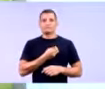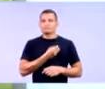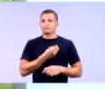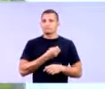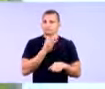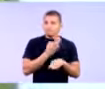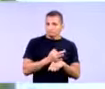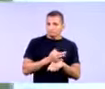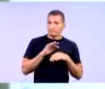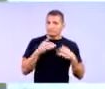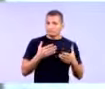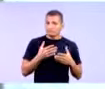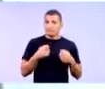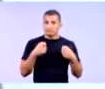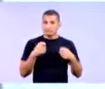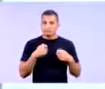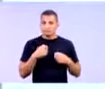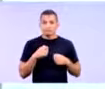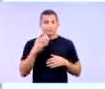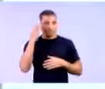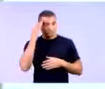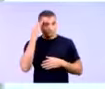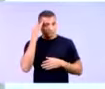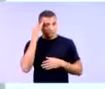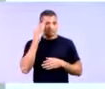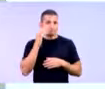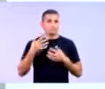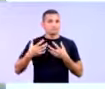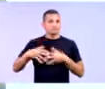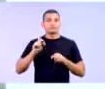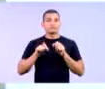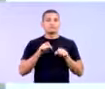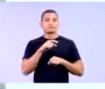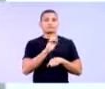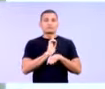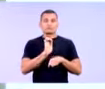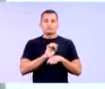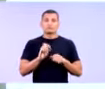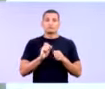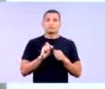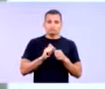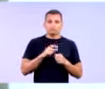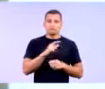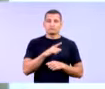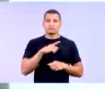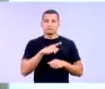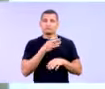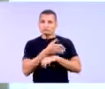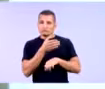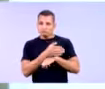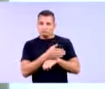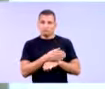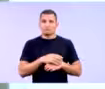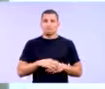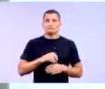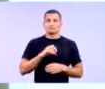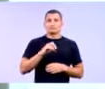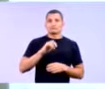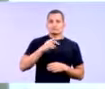instituição tem que estar muito atenta, né, com o que o estagiário anda fazendo. Se ele está cumprindo as atividades, se o supervisor